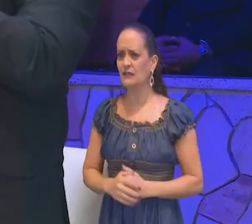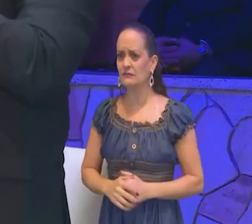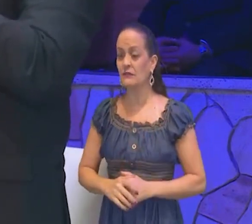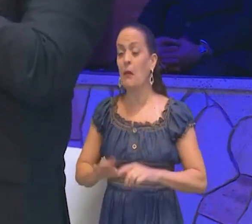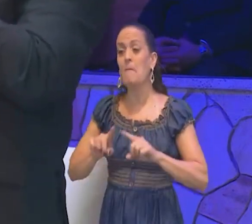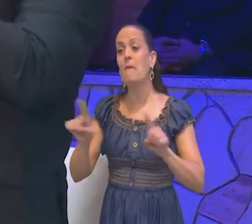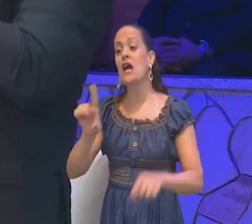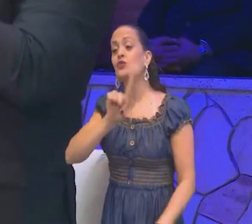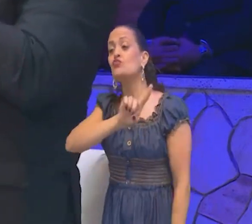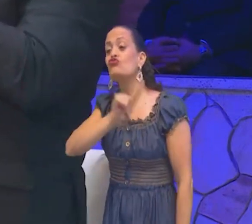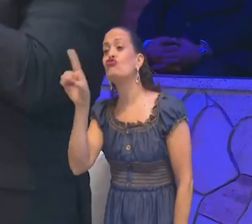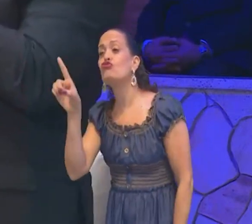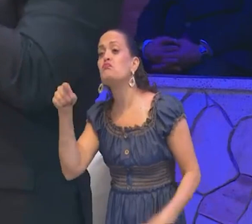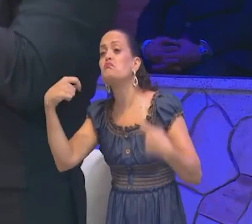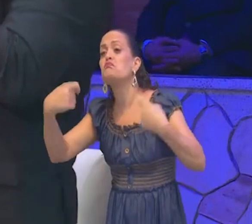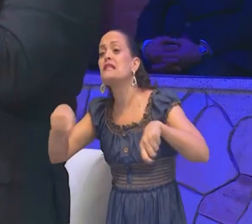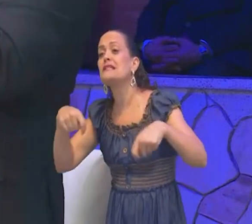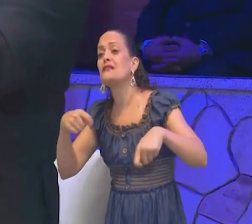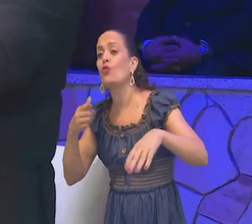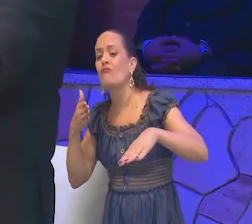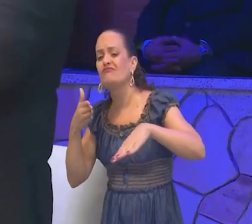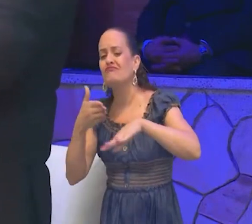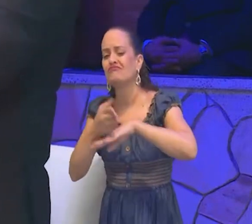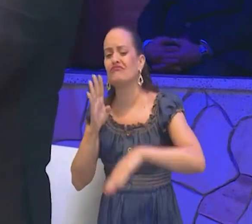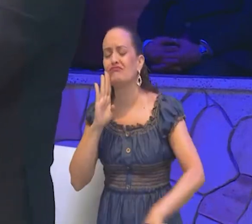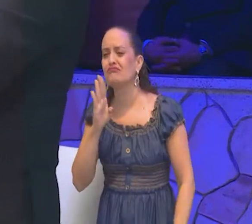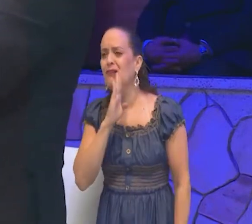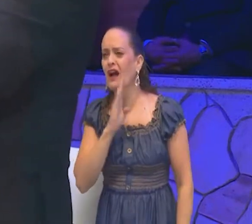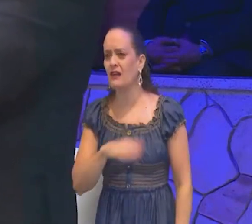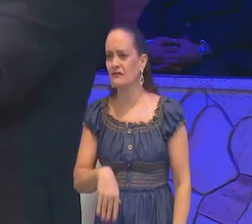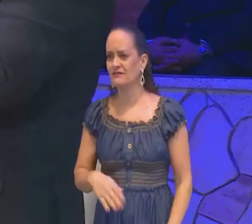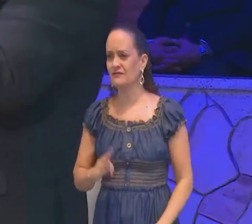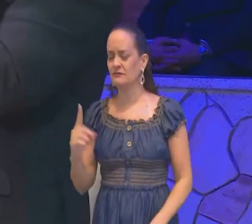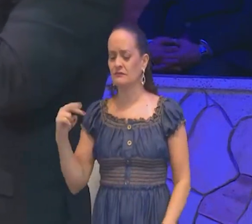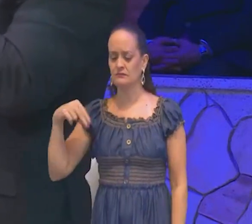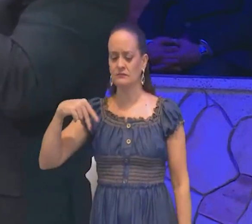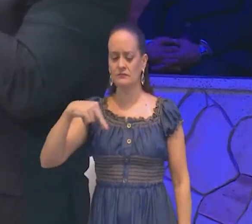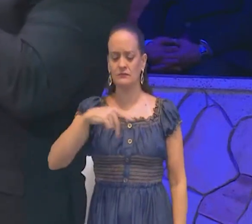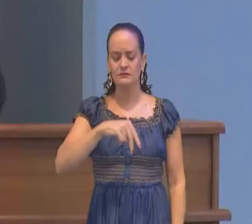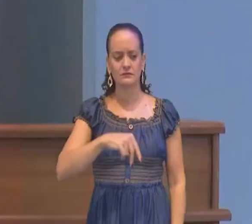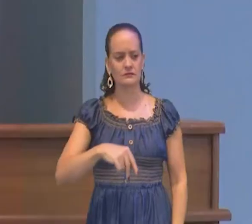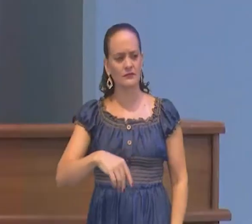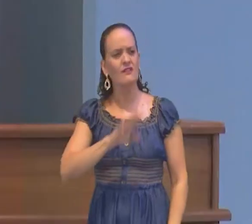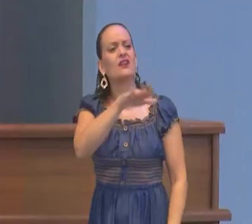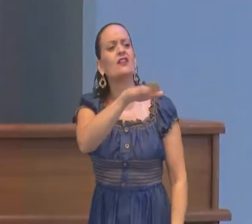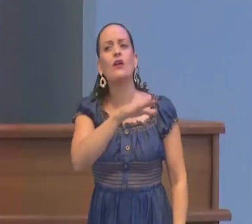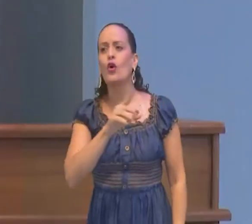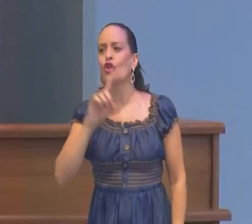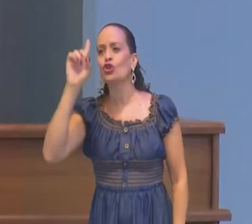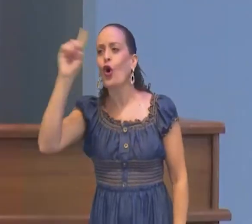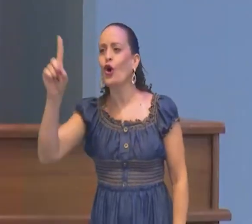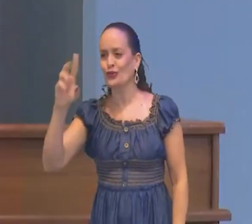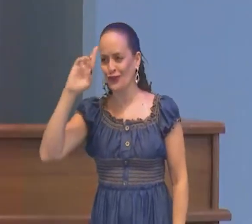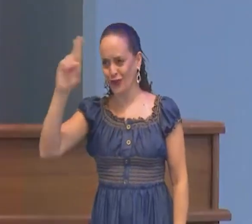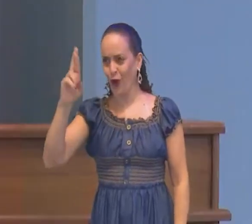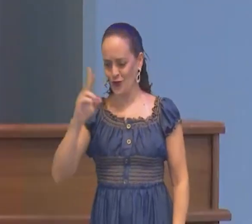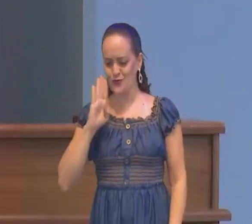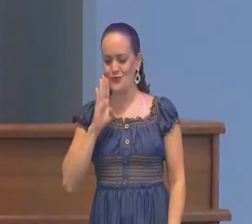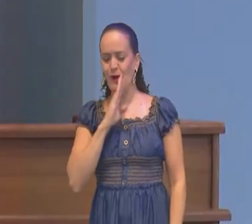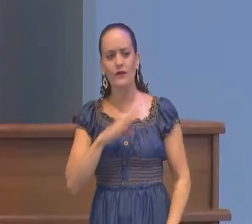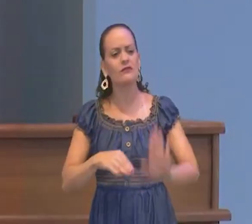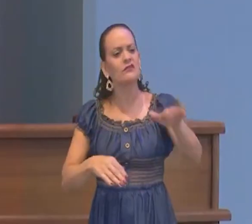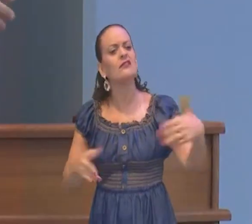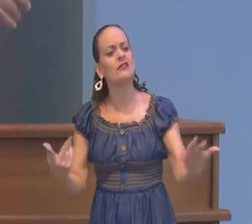alguma coisa, e quando passou na porta do bar, o dono daquele bar o chamou e disse: ô fulano, vem cá, o que aconteceu